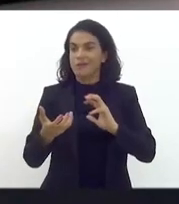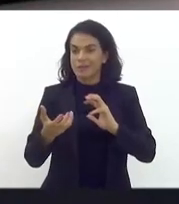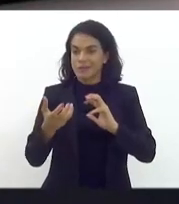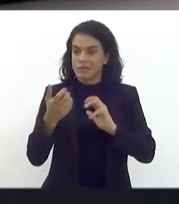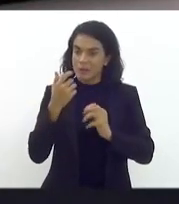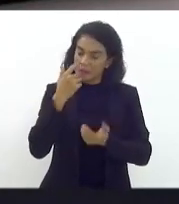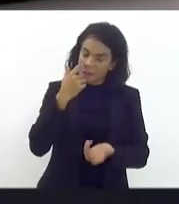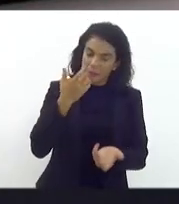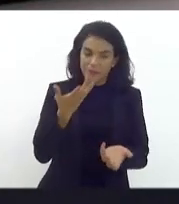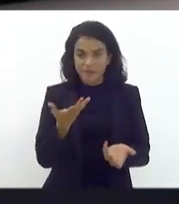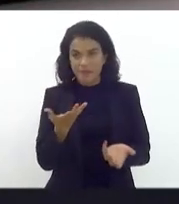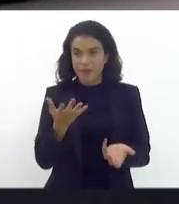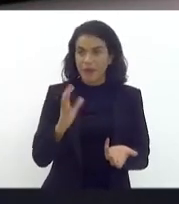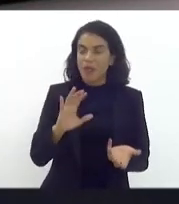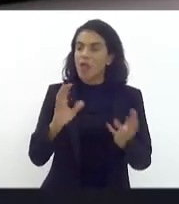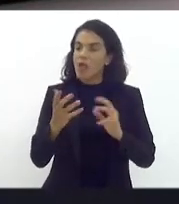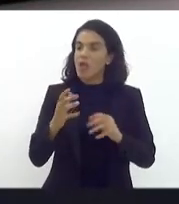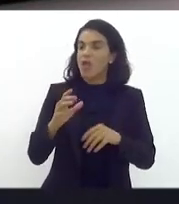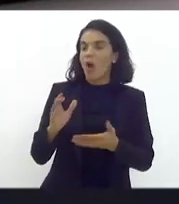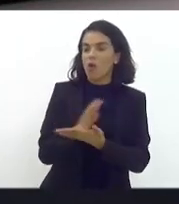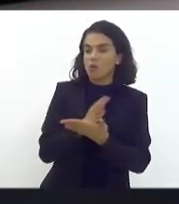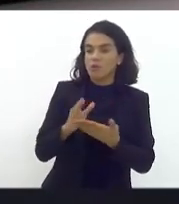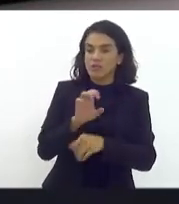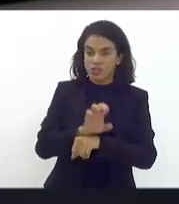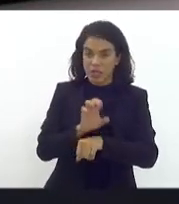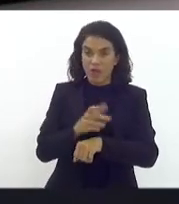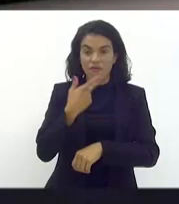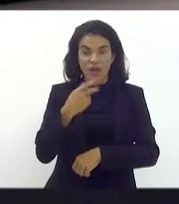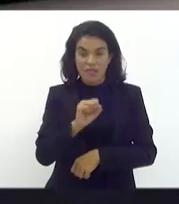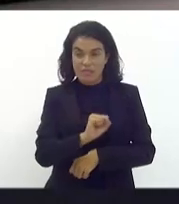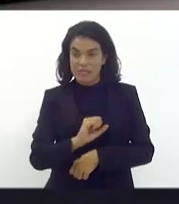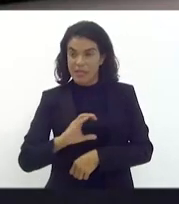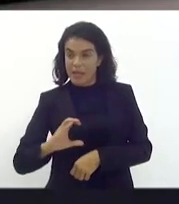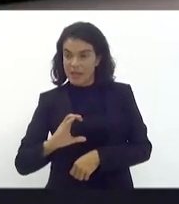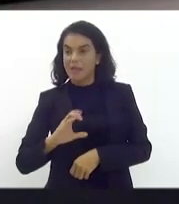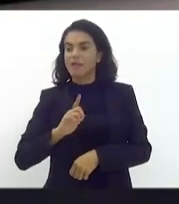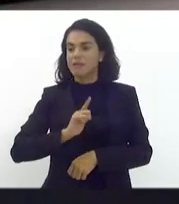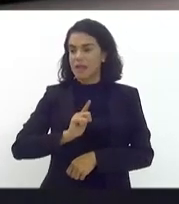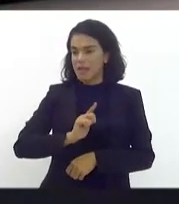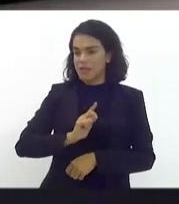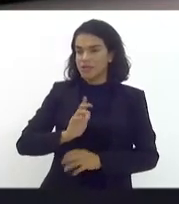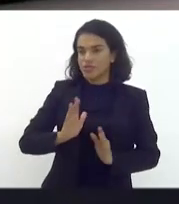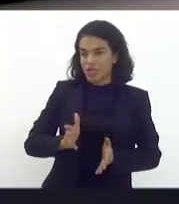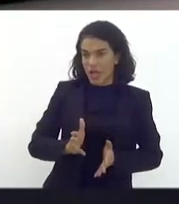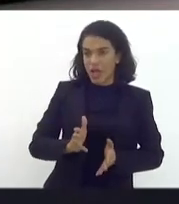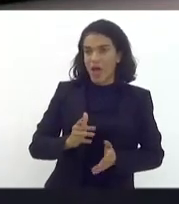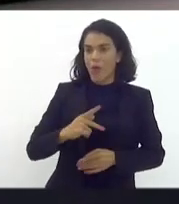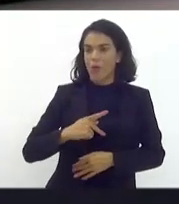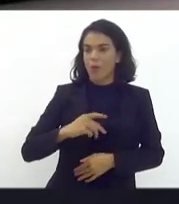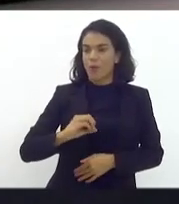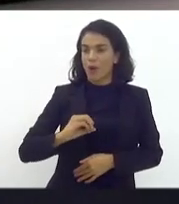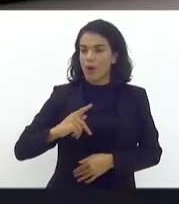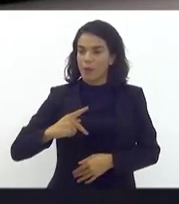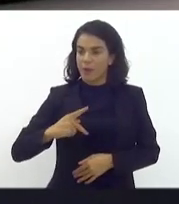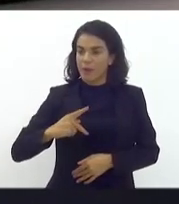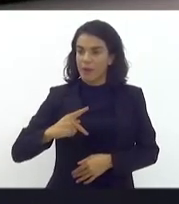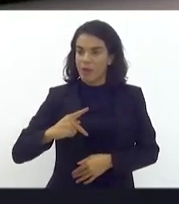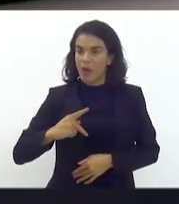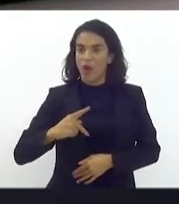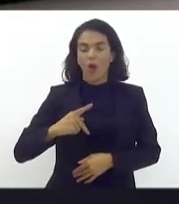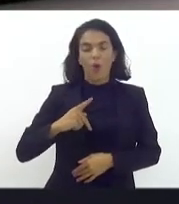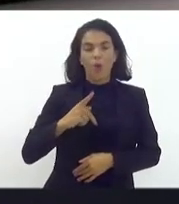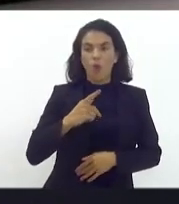enfim alguns estados mencionei Santa Catarina que existe um Pop né um procedimento operacional